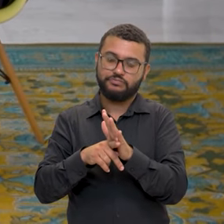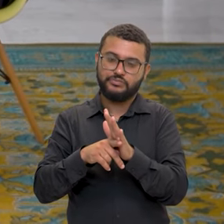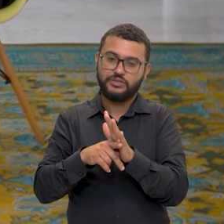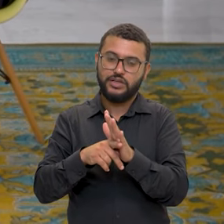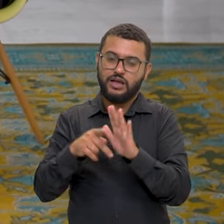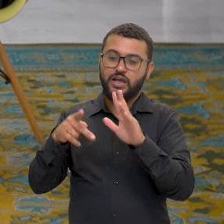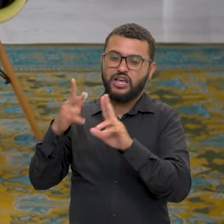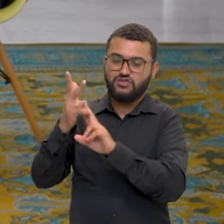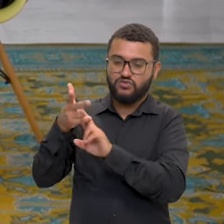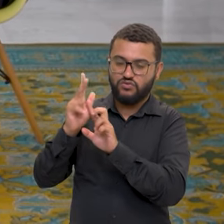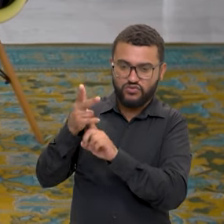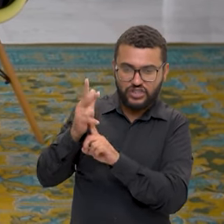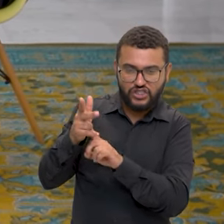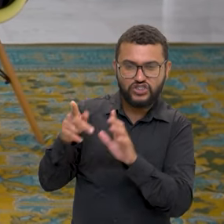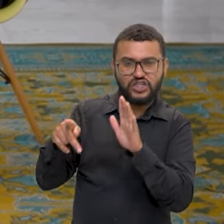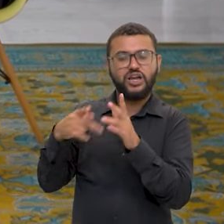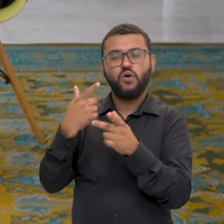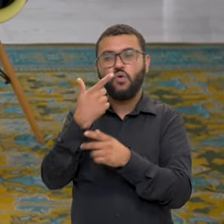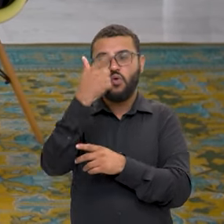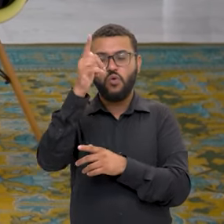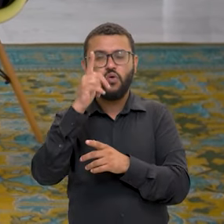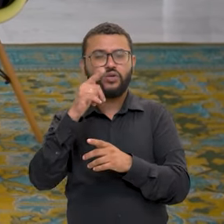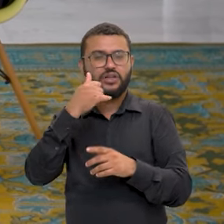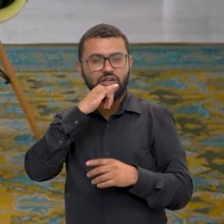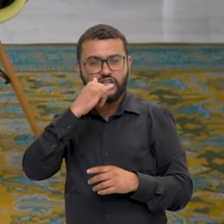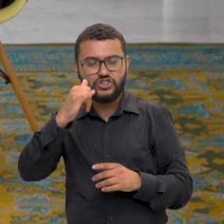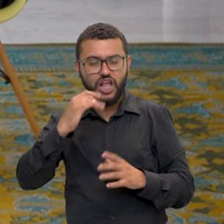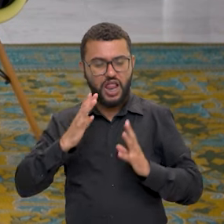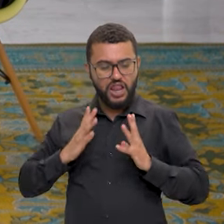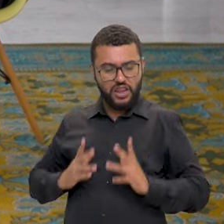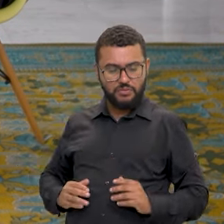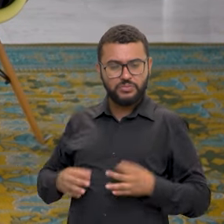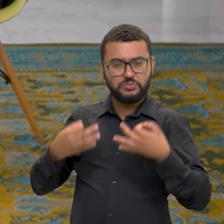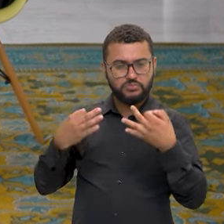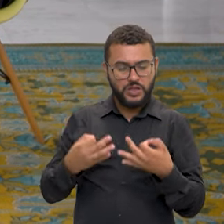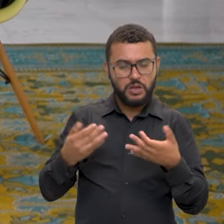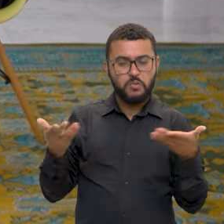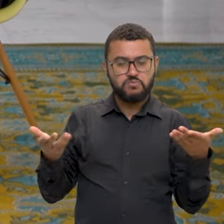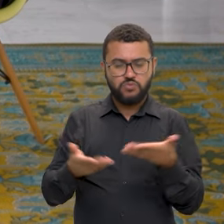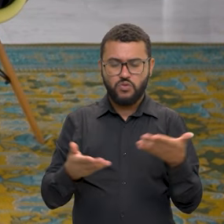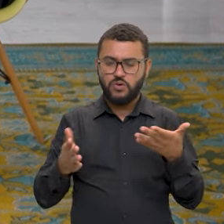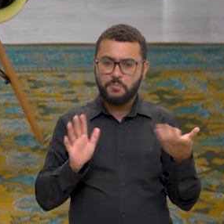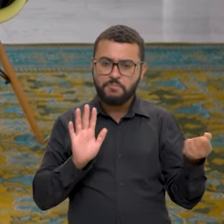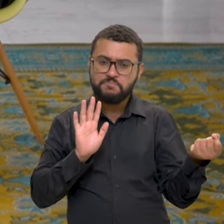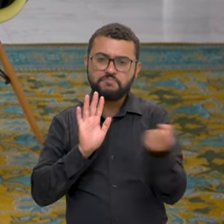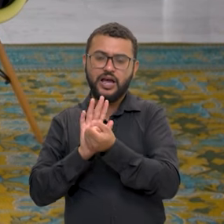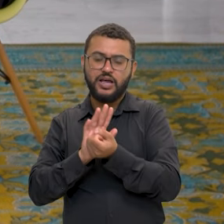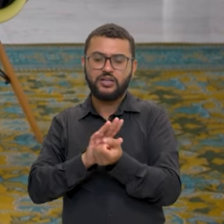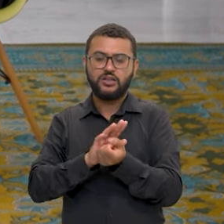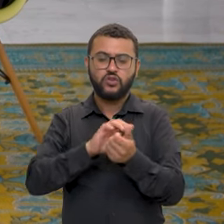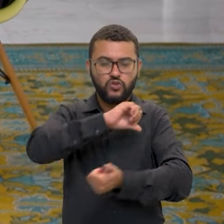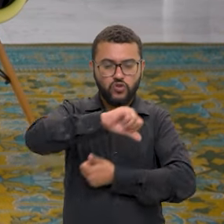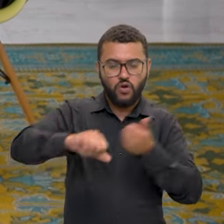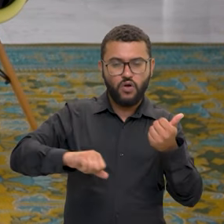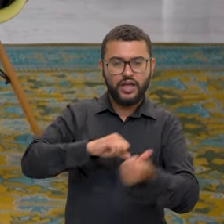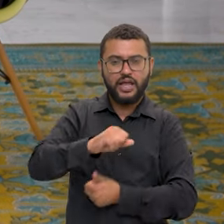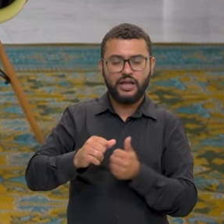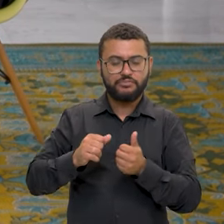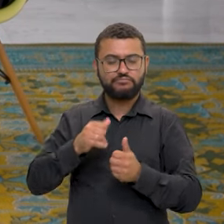e energia eólica estava começando, e ele agora é predominantemente, né? Que marca essa transição